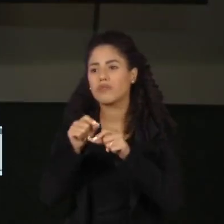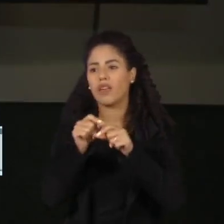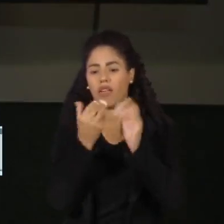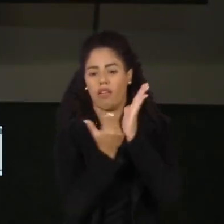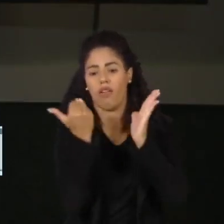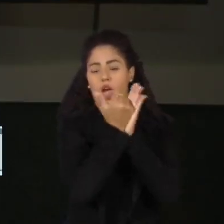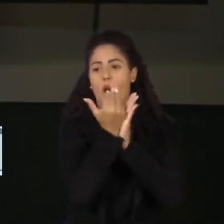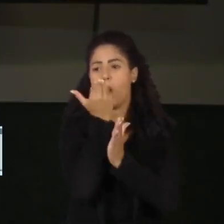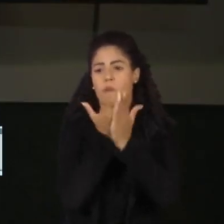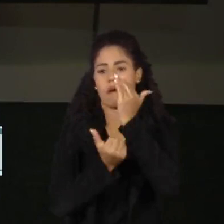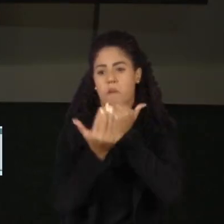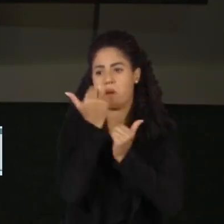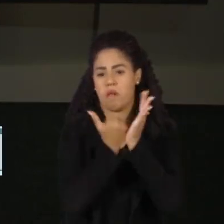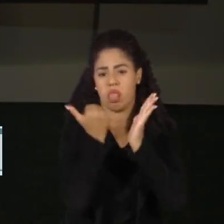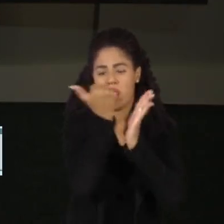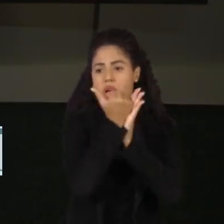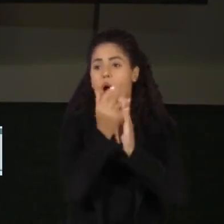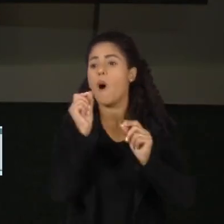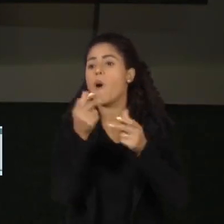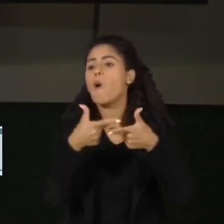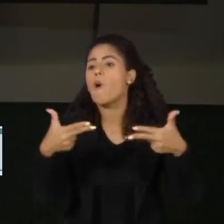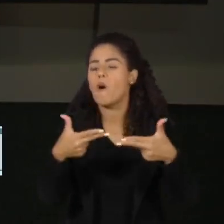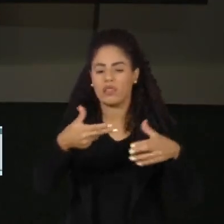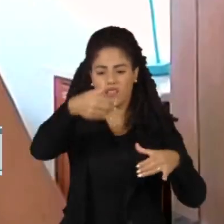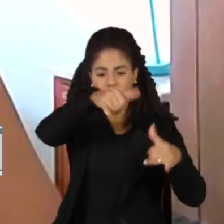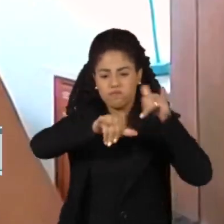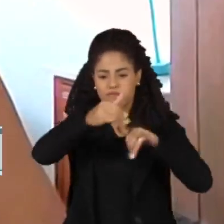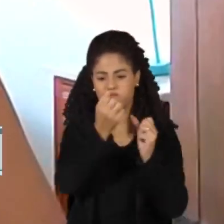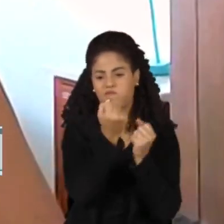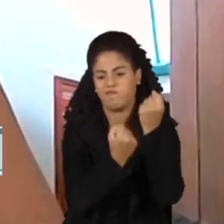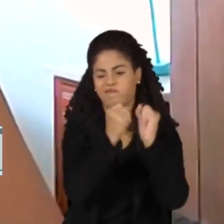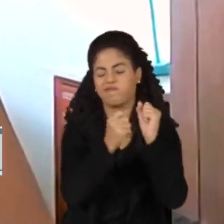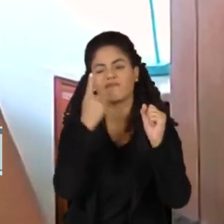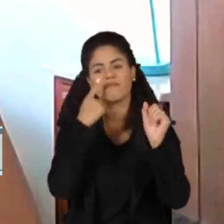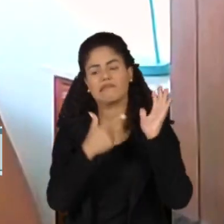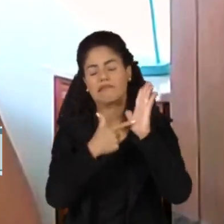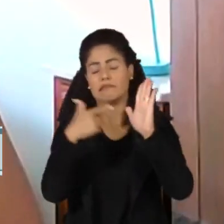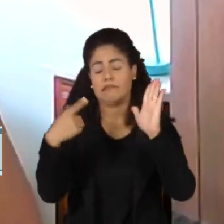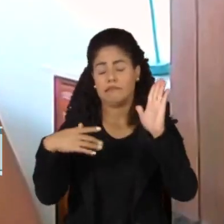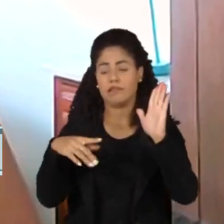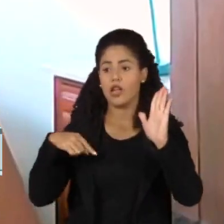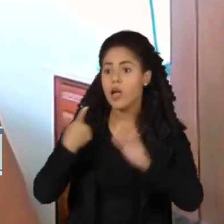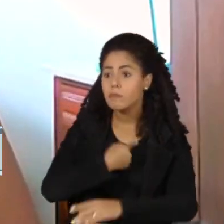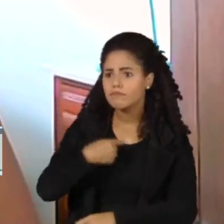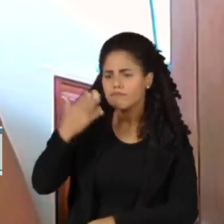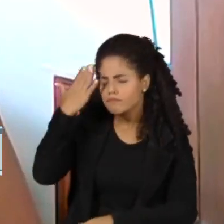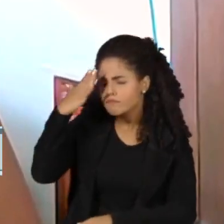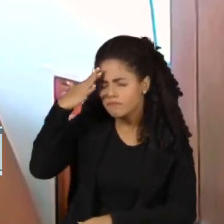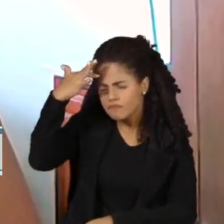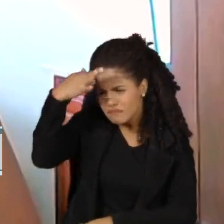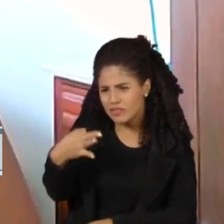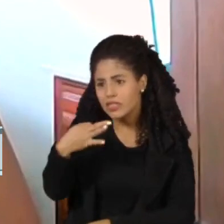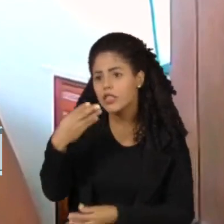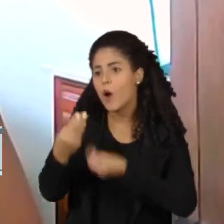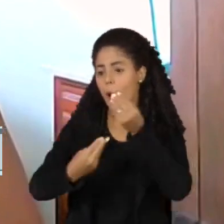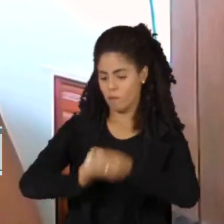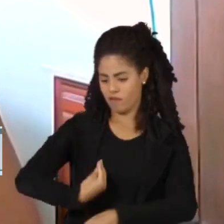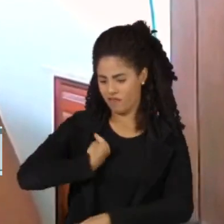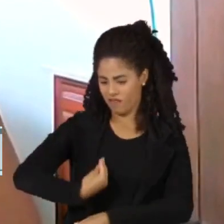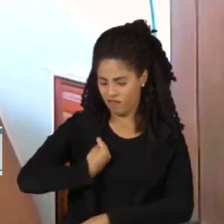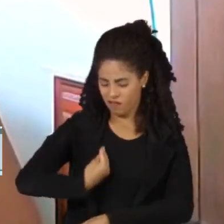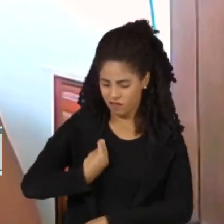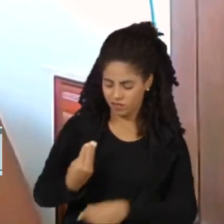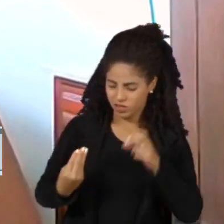alimentação. Quando a gente pensa em educação alimentar e todo esse entendimento sistêmico sobre a vida,